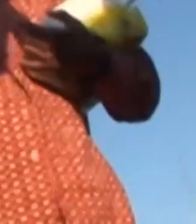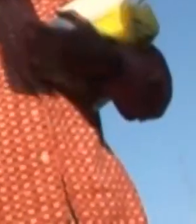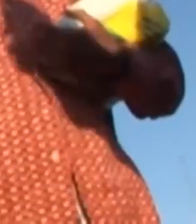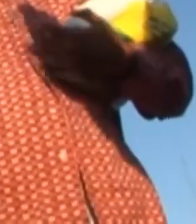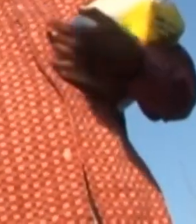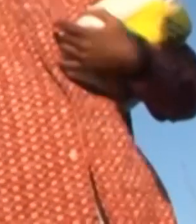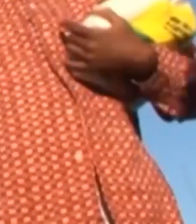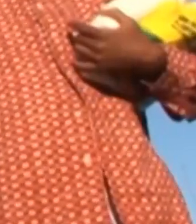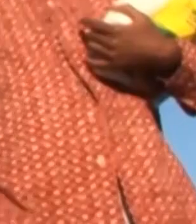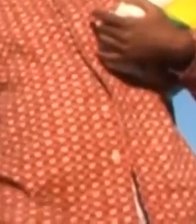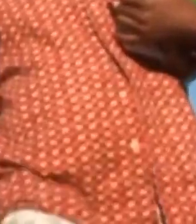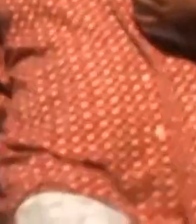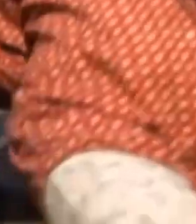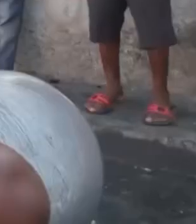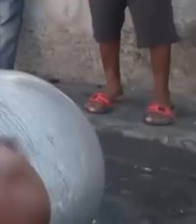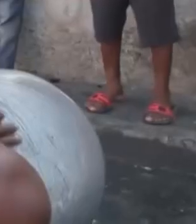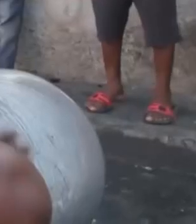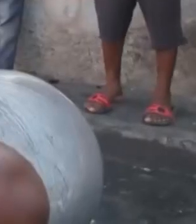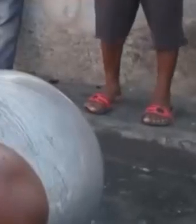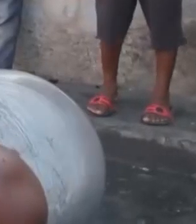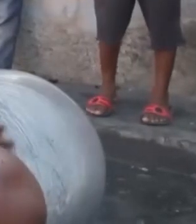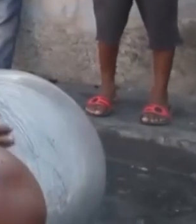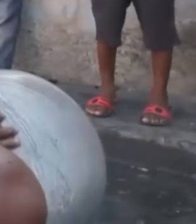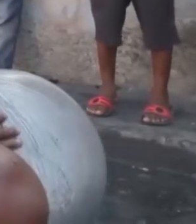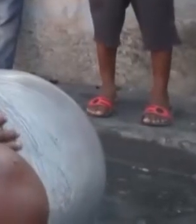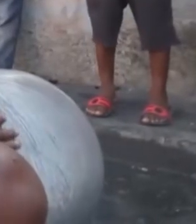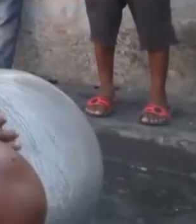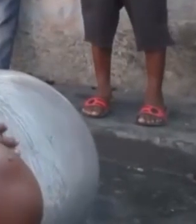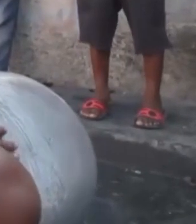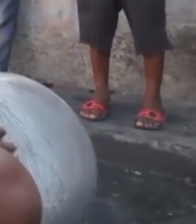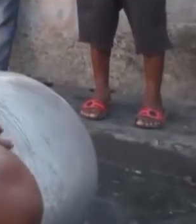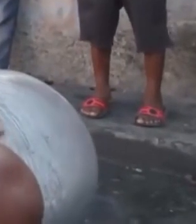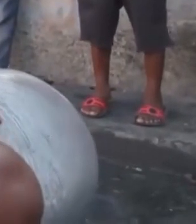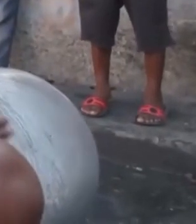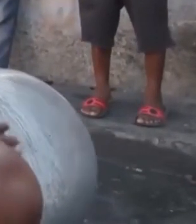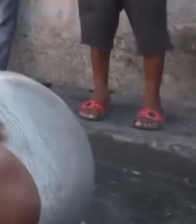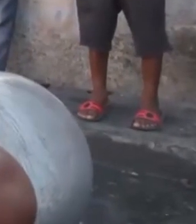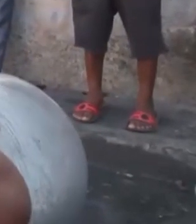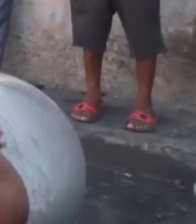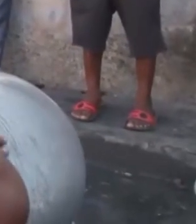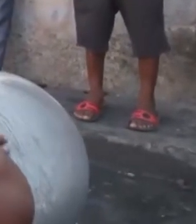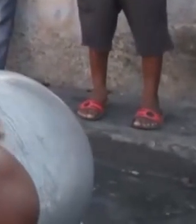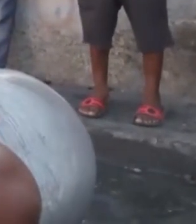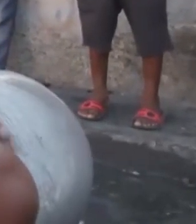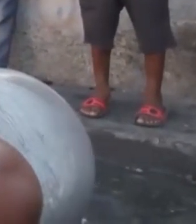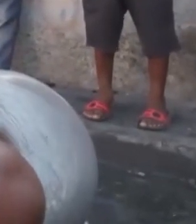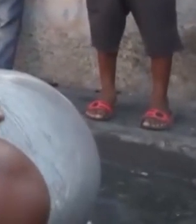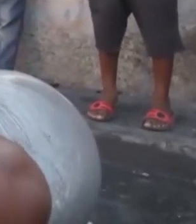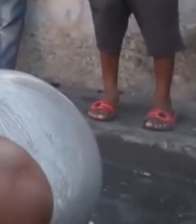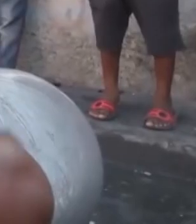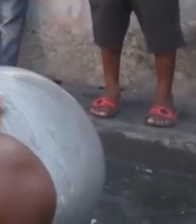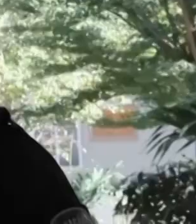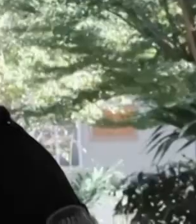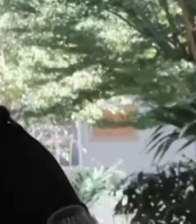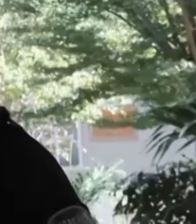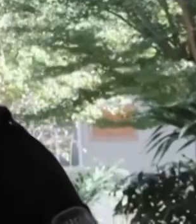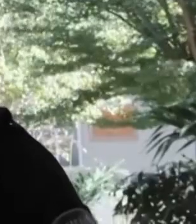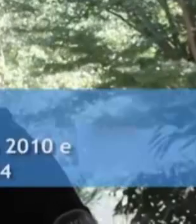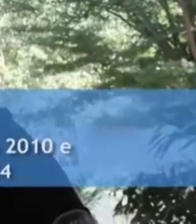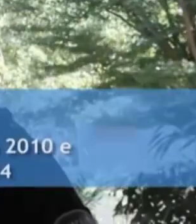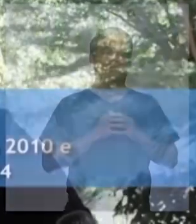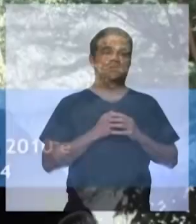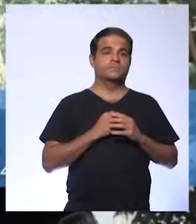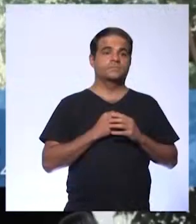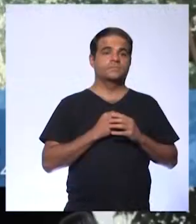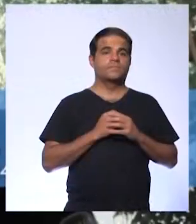ajuda internacional se esforçam para reerguer a nação mais pobre do continente americano. Esse grande